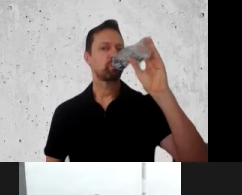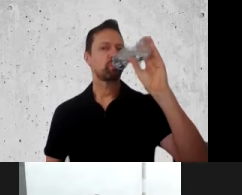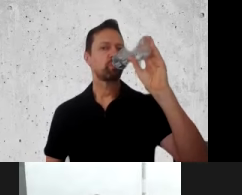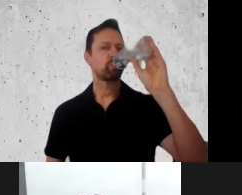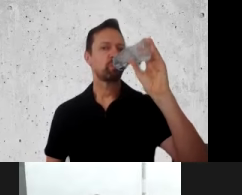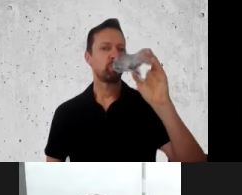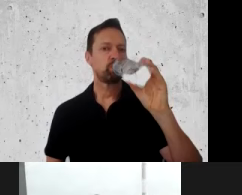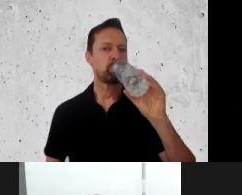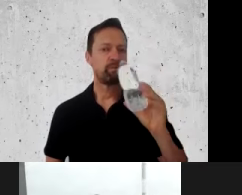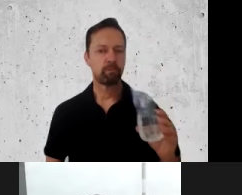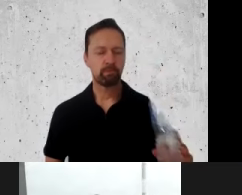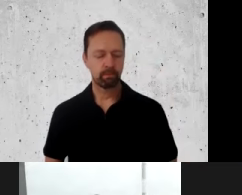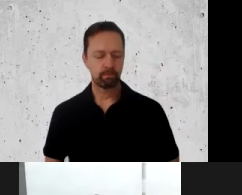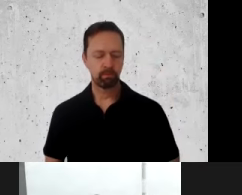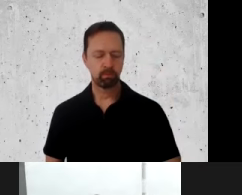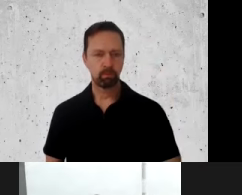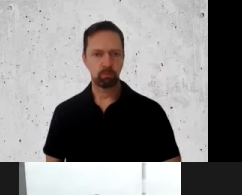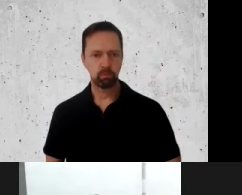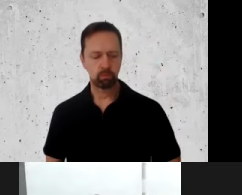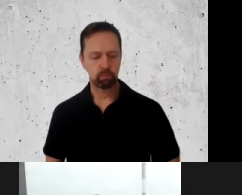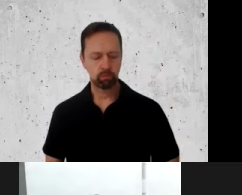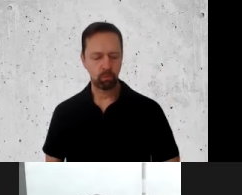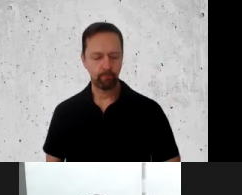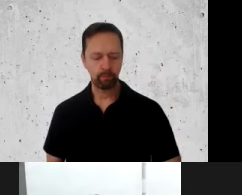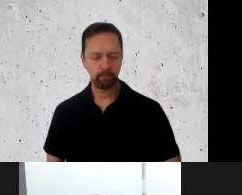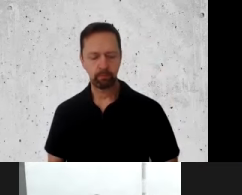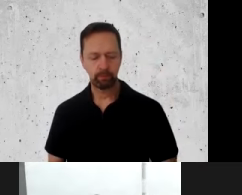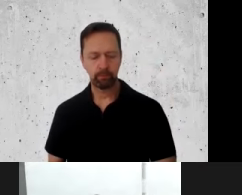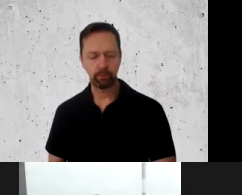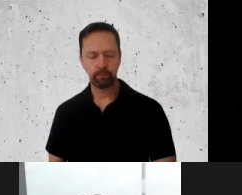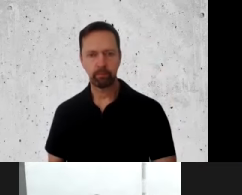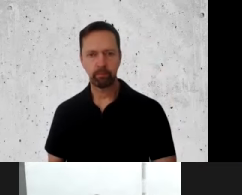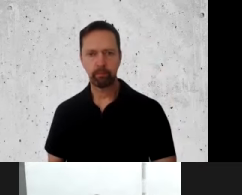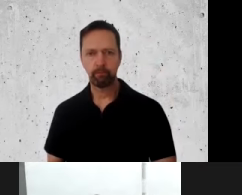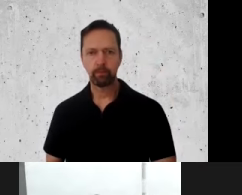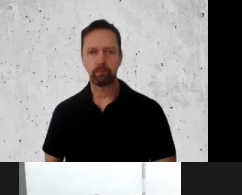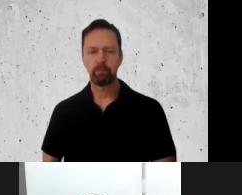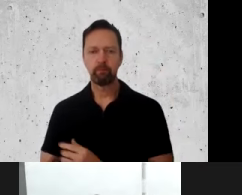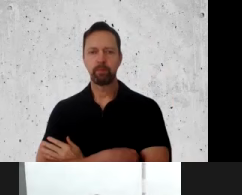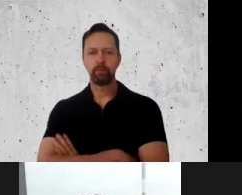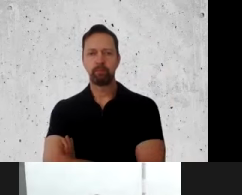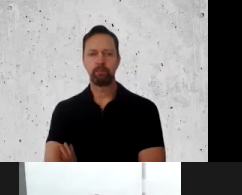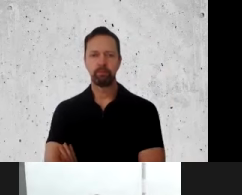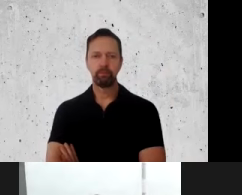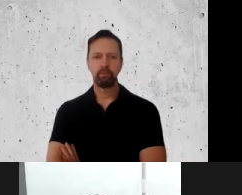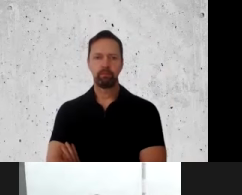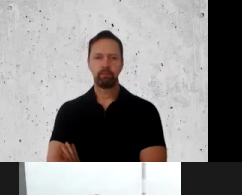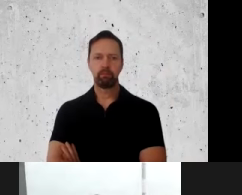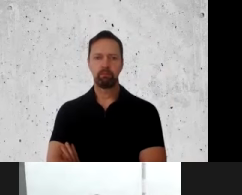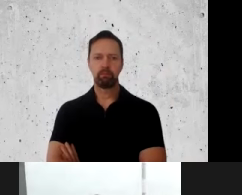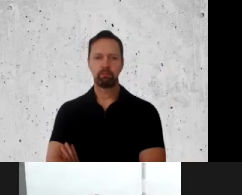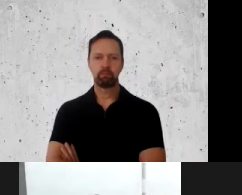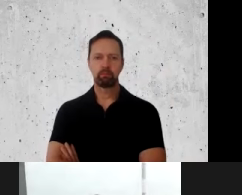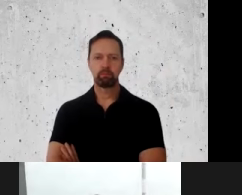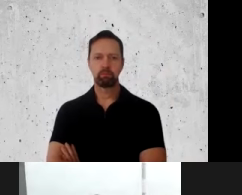Sobre a lei de falências, realmente a nova lei de falências, eu vi que ela foi aprovada, mas não vi ainda os detalhes, e é interessante